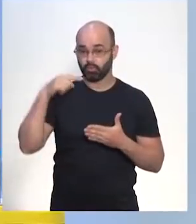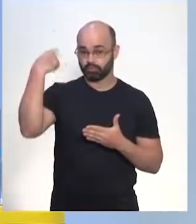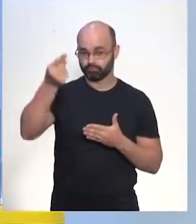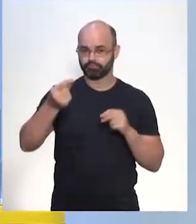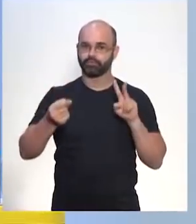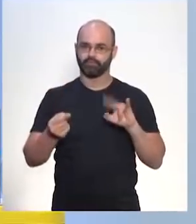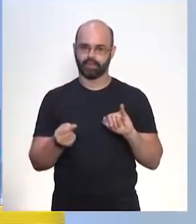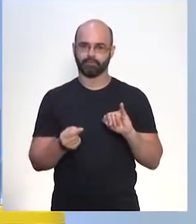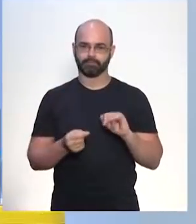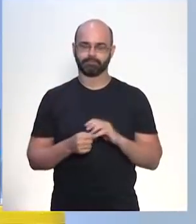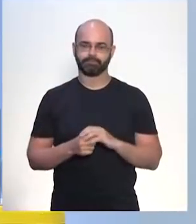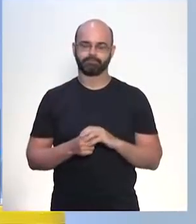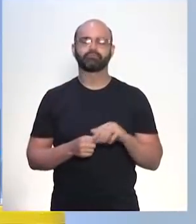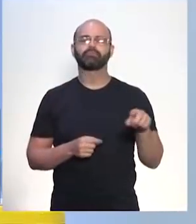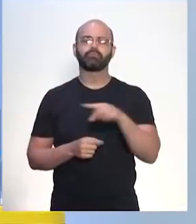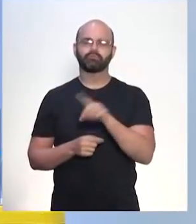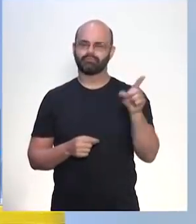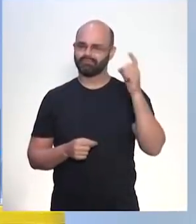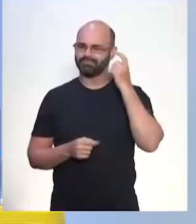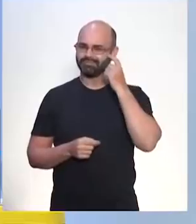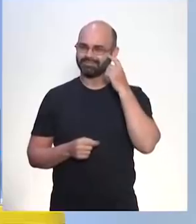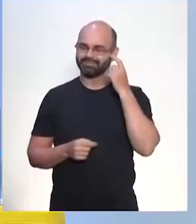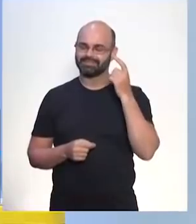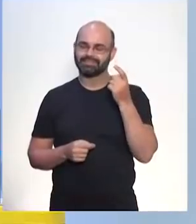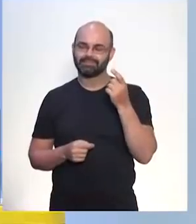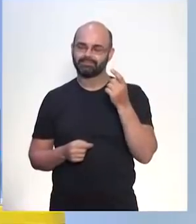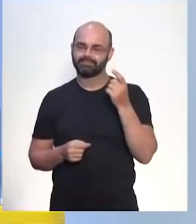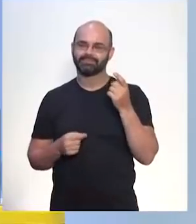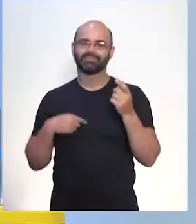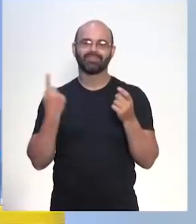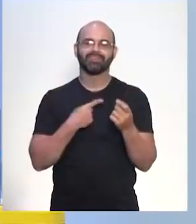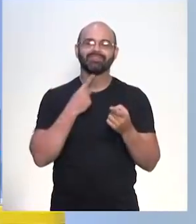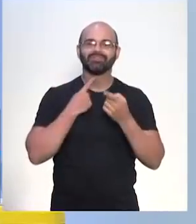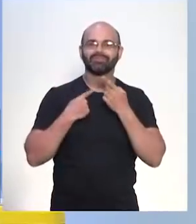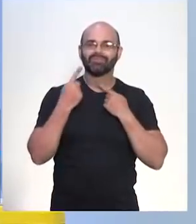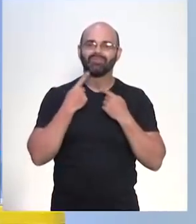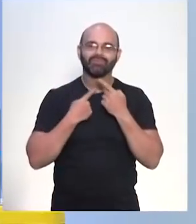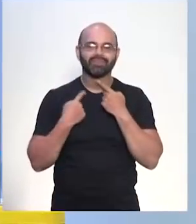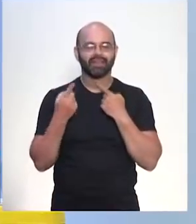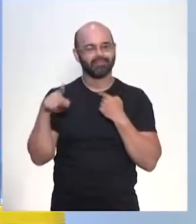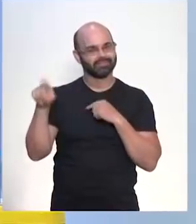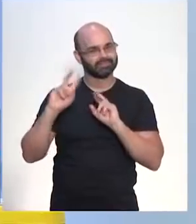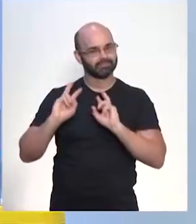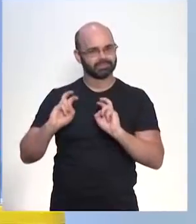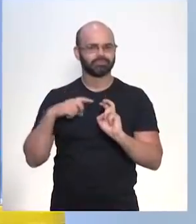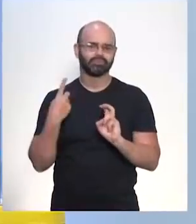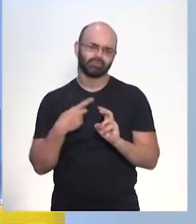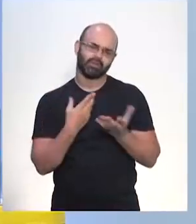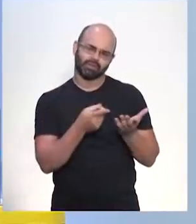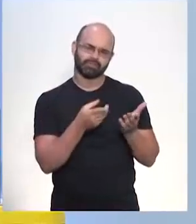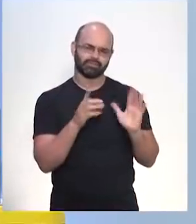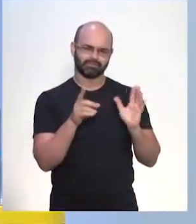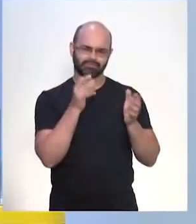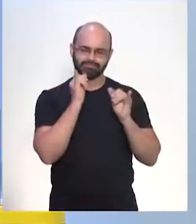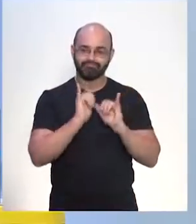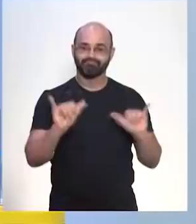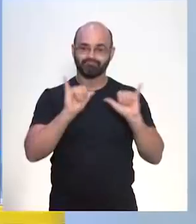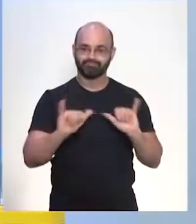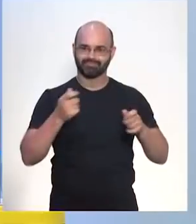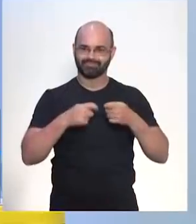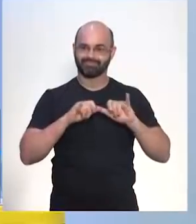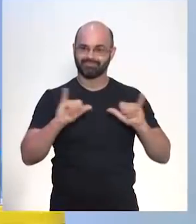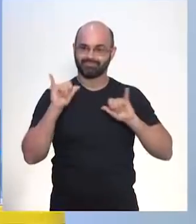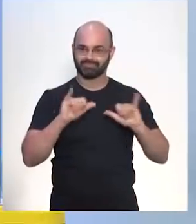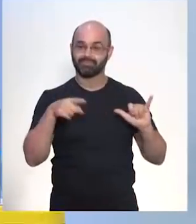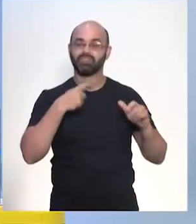vocês perceberem como que a gente tem desejos, e esses desejos são trabalhados, sim, ali naquelas campanhas publicitárias. Então, na